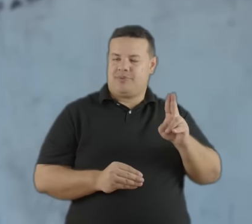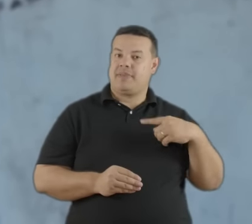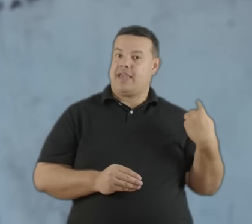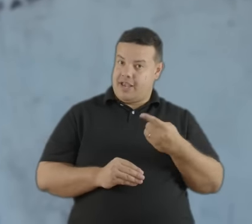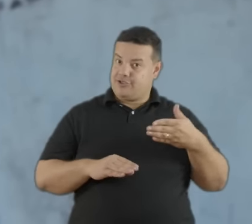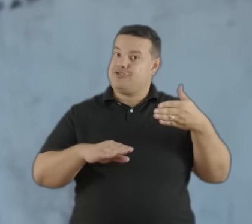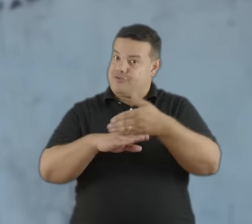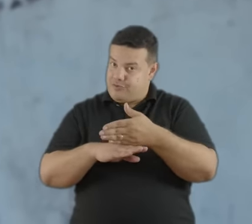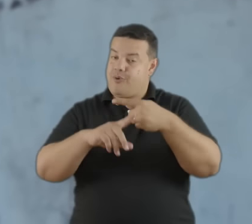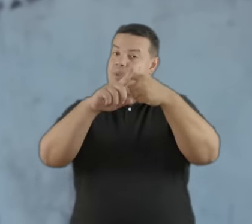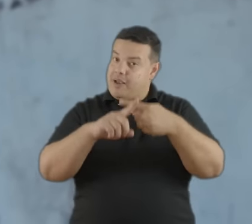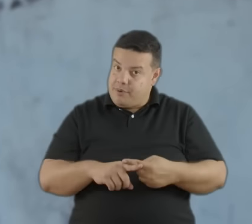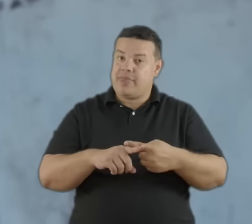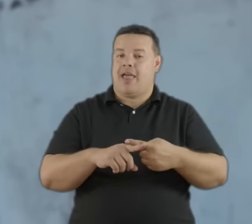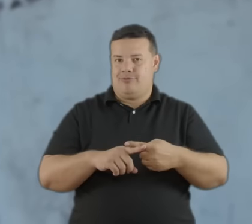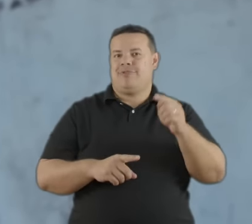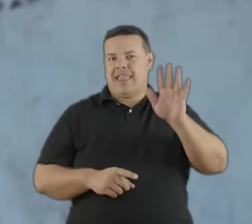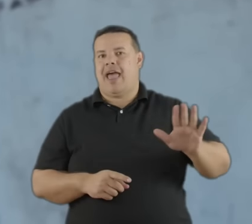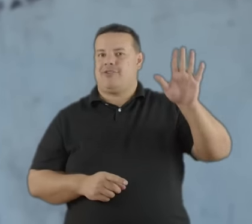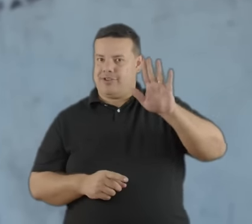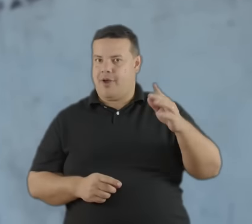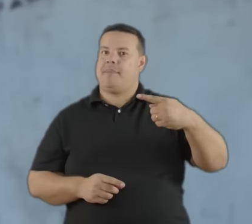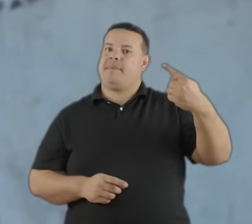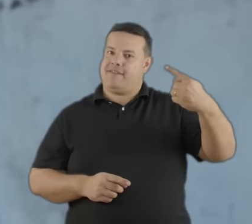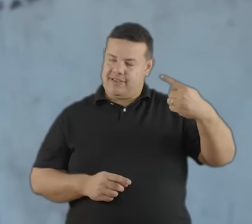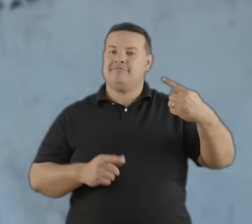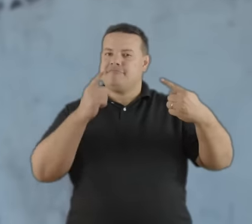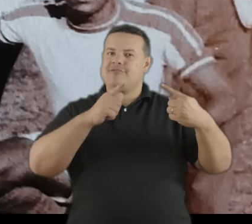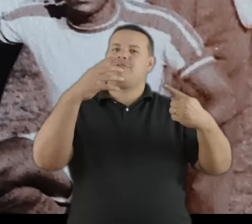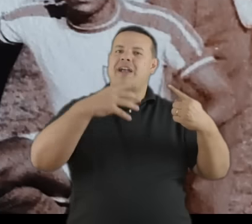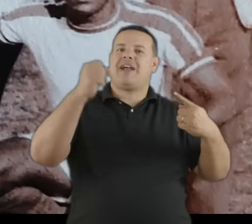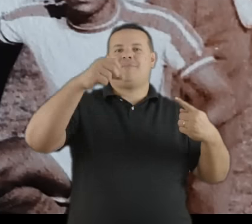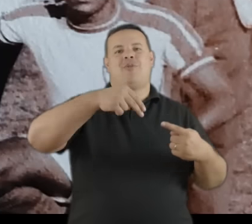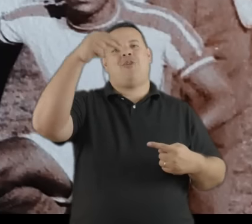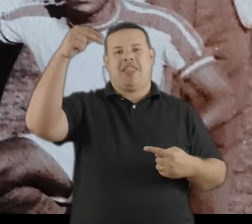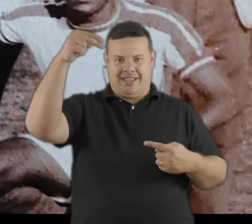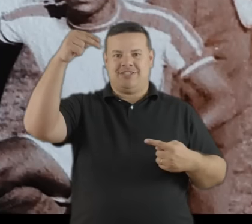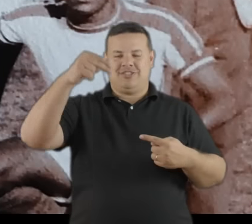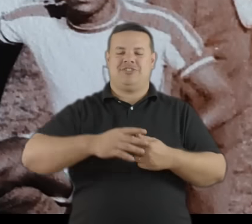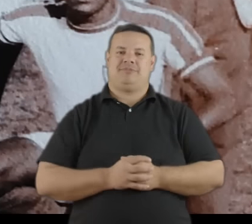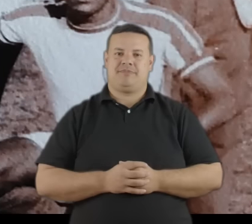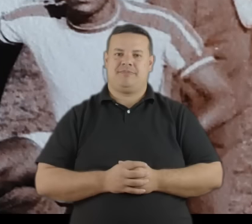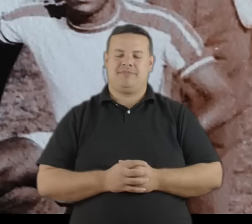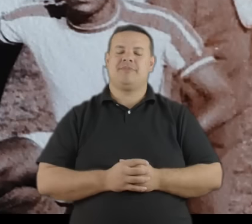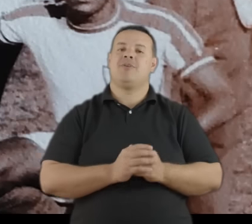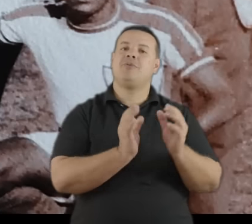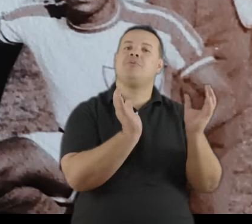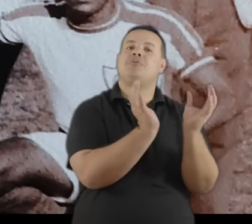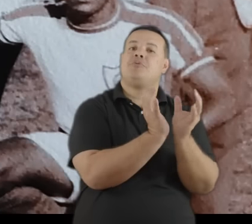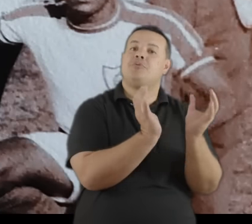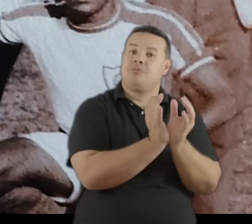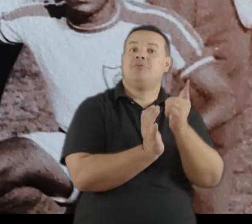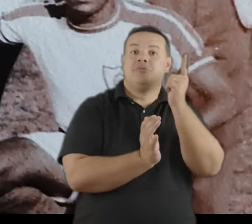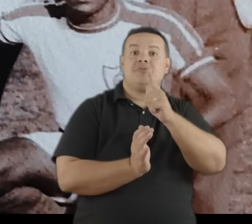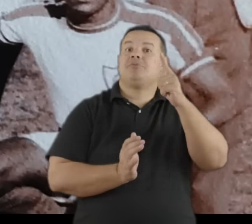Campeonato Nacional da Primeira Divisão e fomos campeão do Nordeste. Após conquistar o Nordeste, o tricolor foi disputar